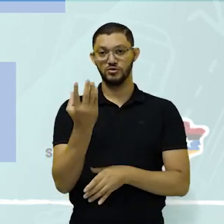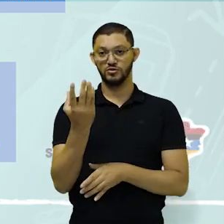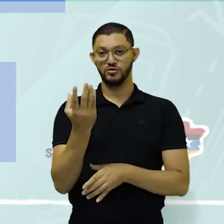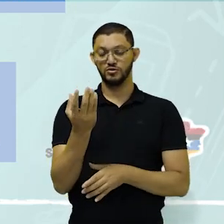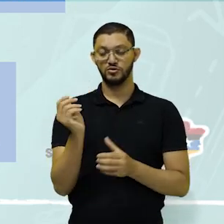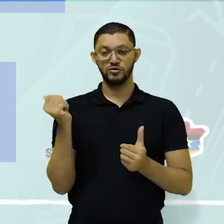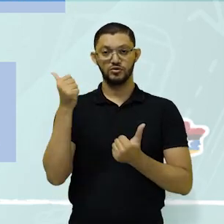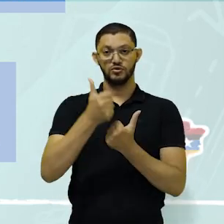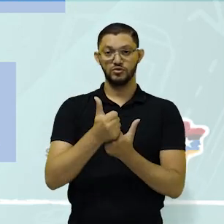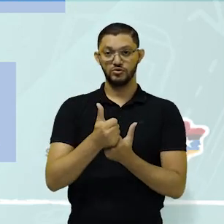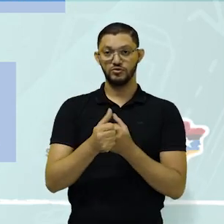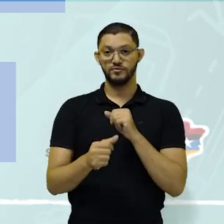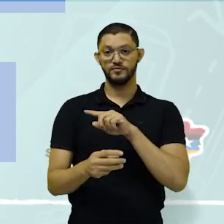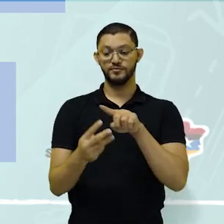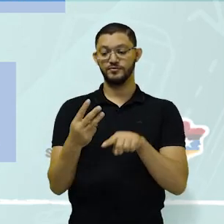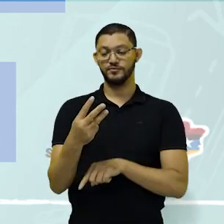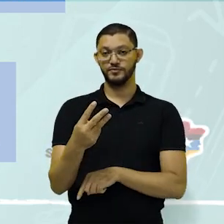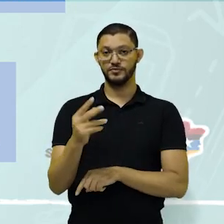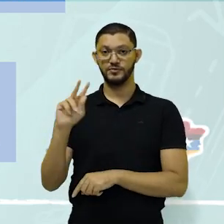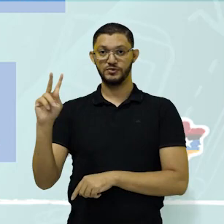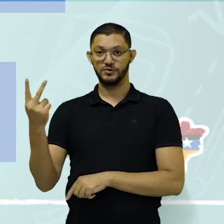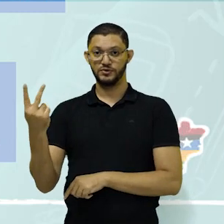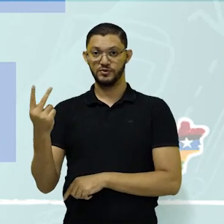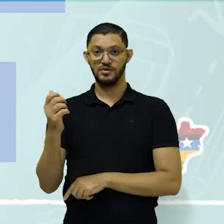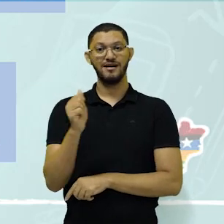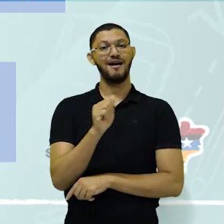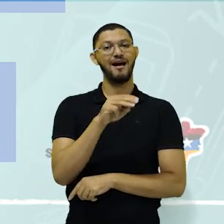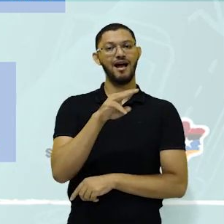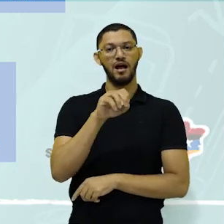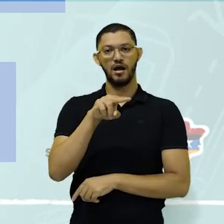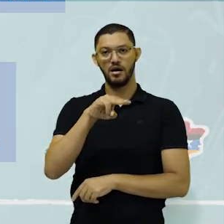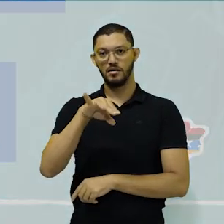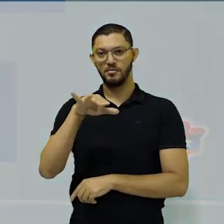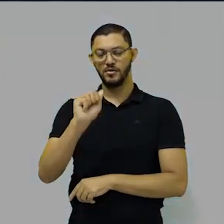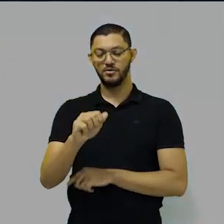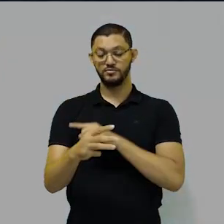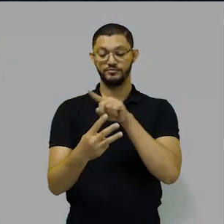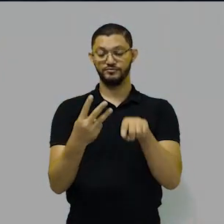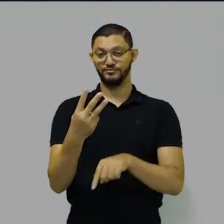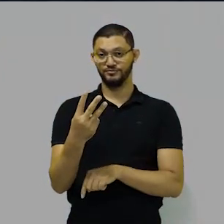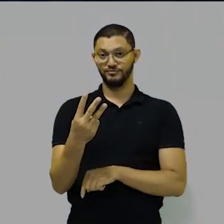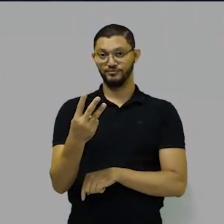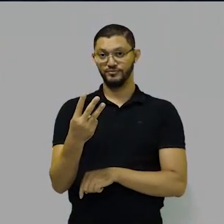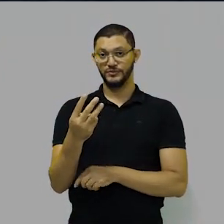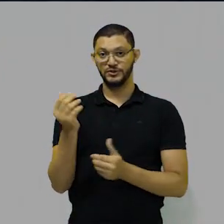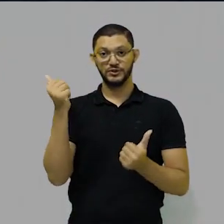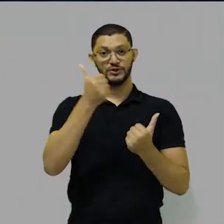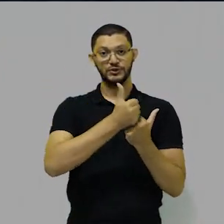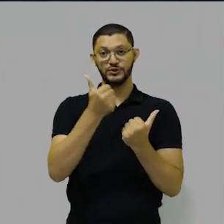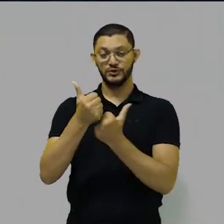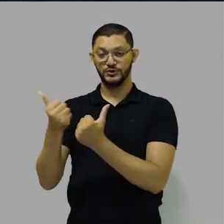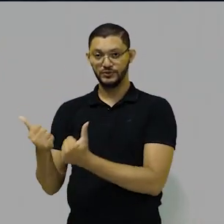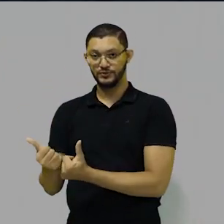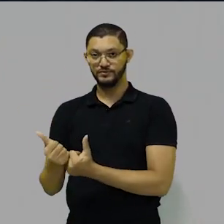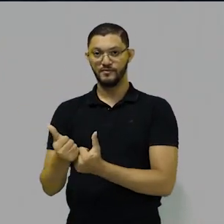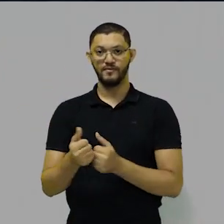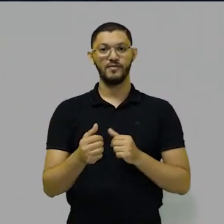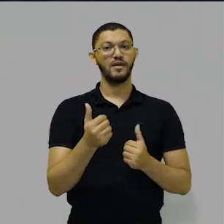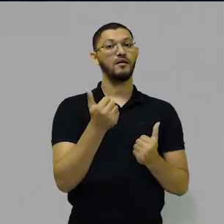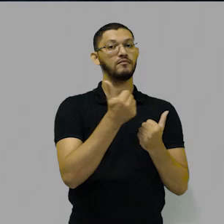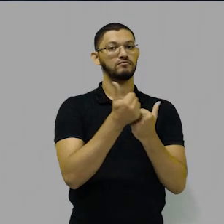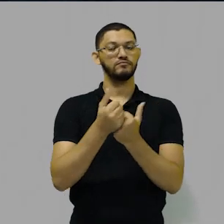da substituição dos 3 hidrogênios da amônia. Então, os 3 hidrogênios foram substituídos por